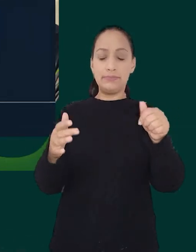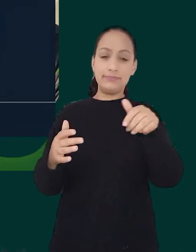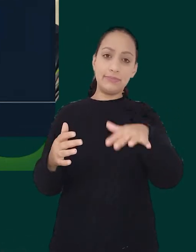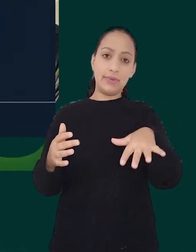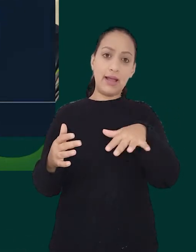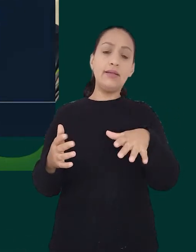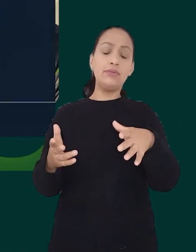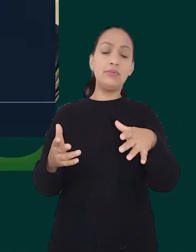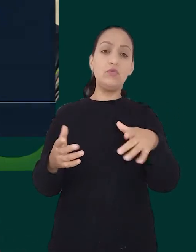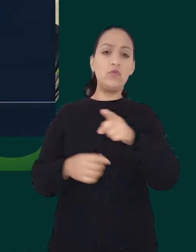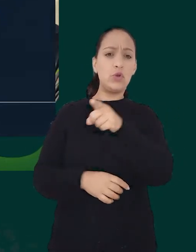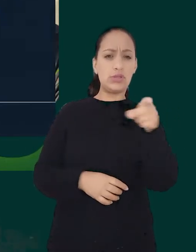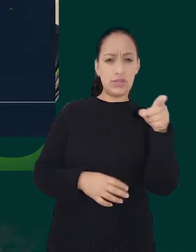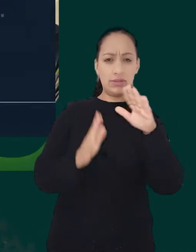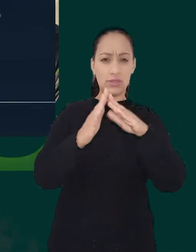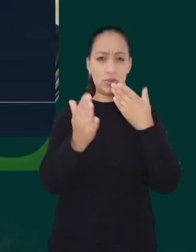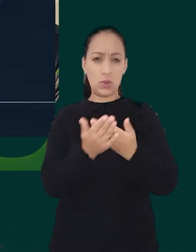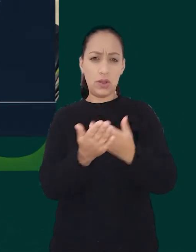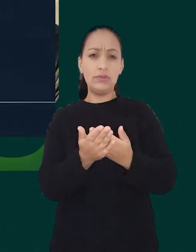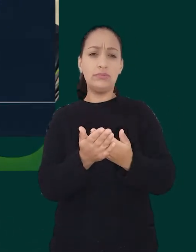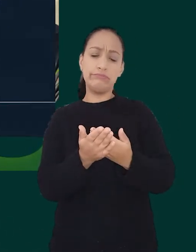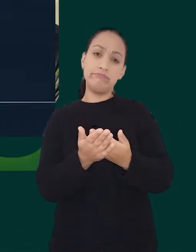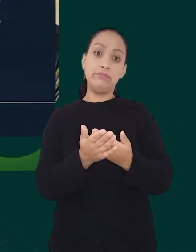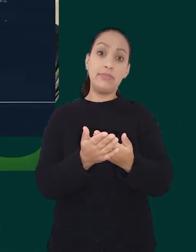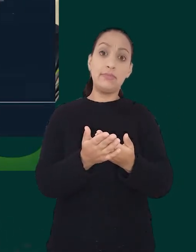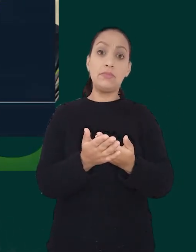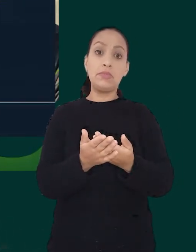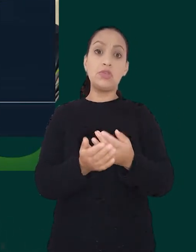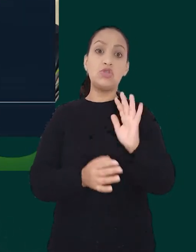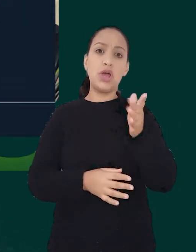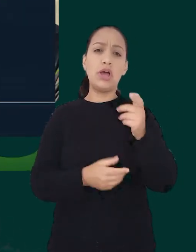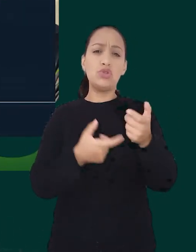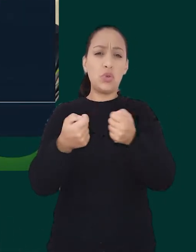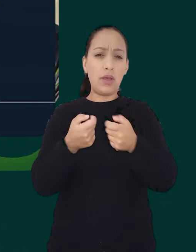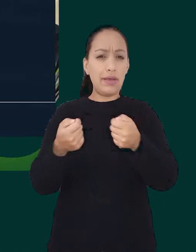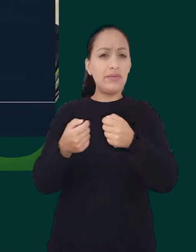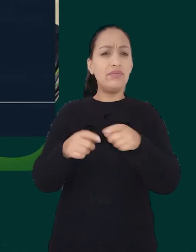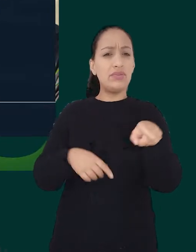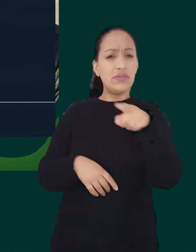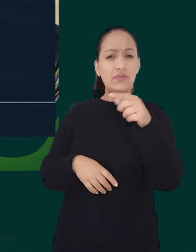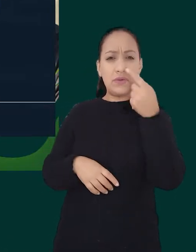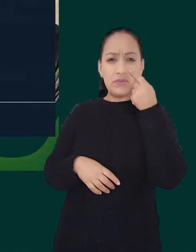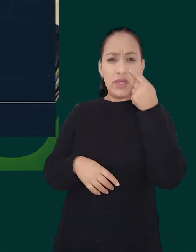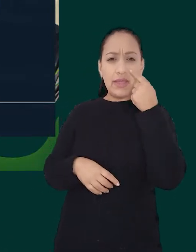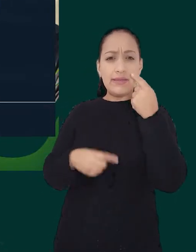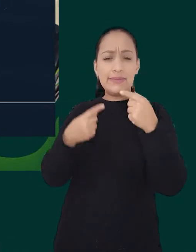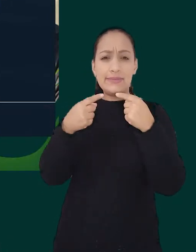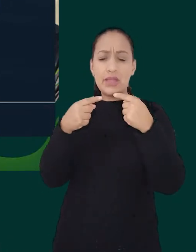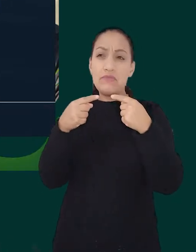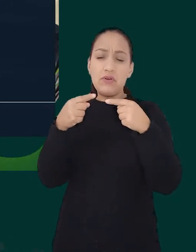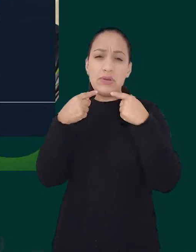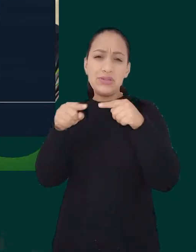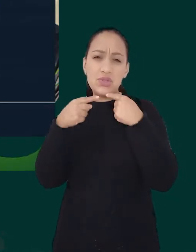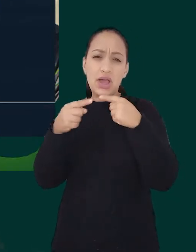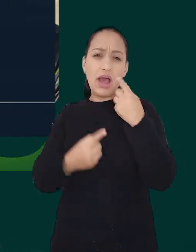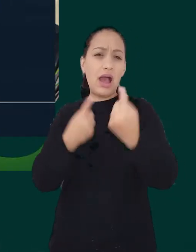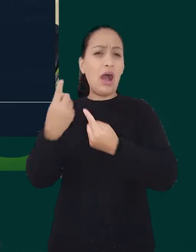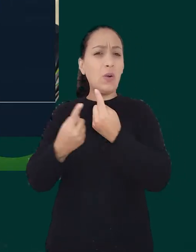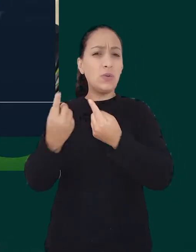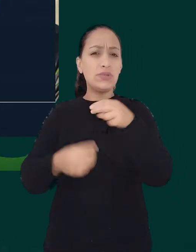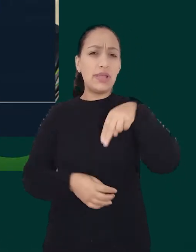devem jogar alguns jogos, vocês obviamente vão fazer críticas a alguns NPCs, tá? E